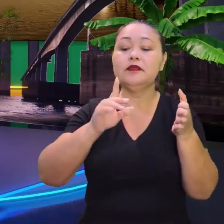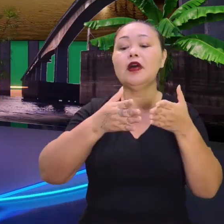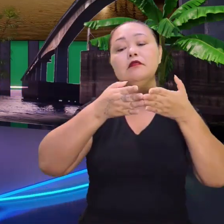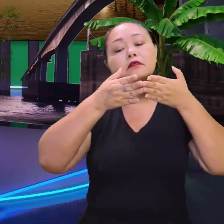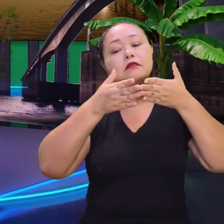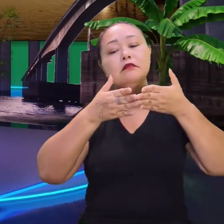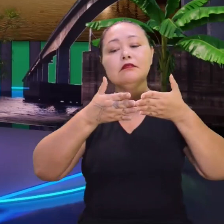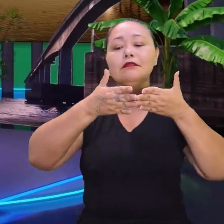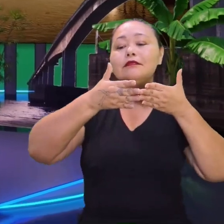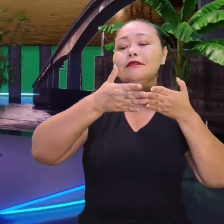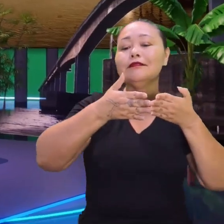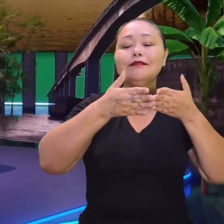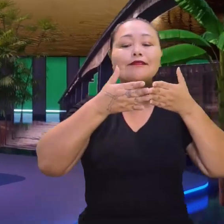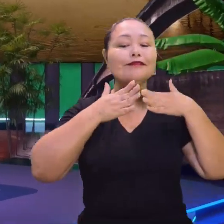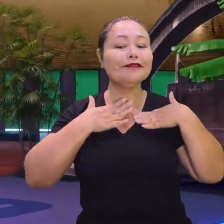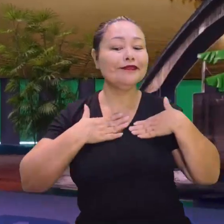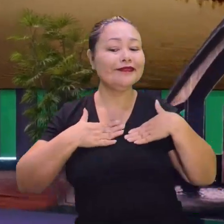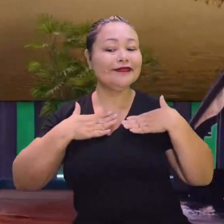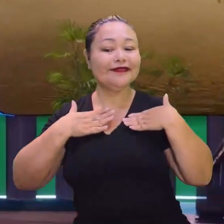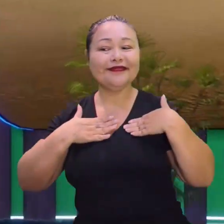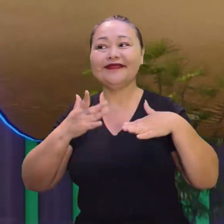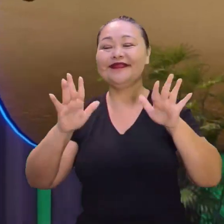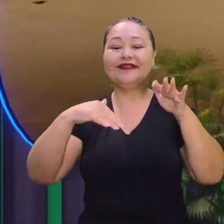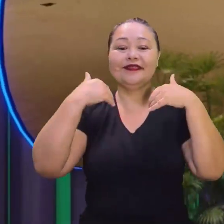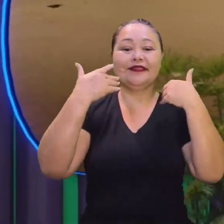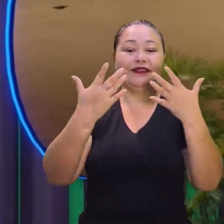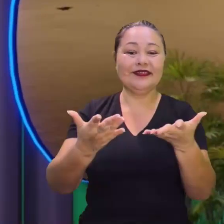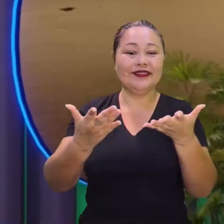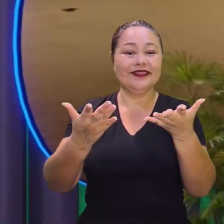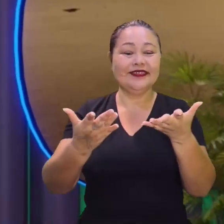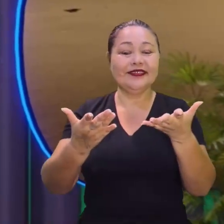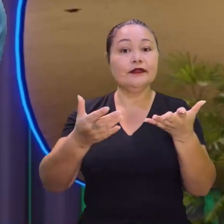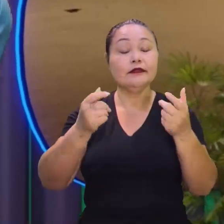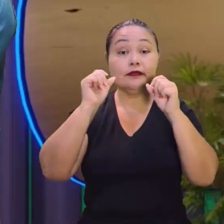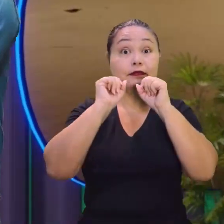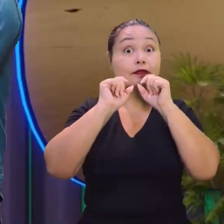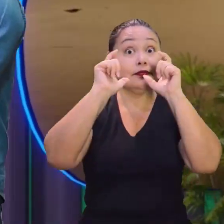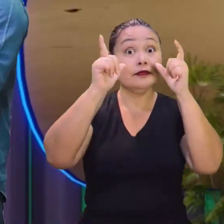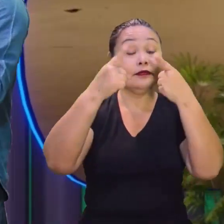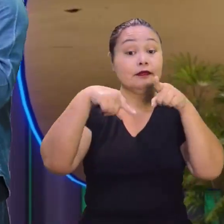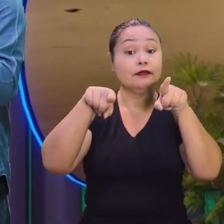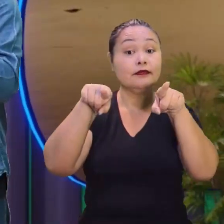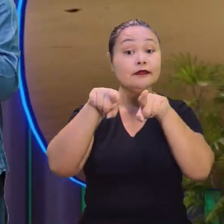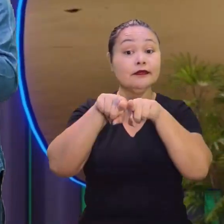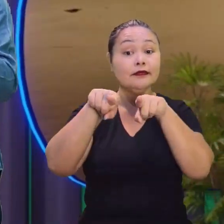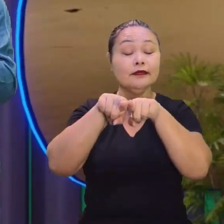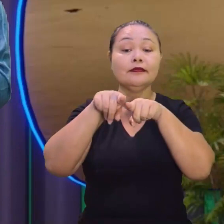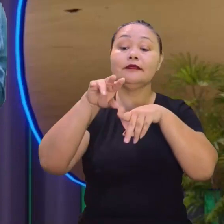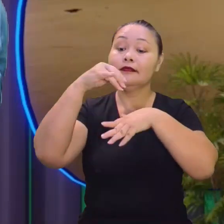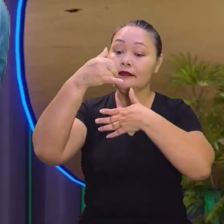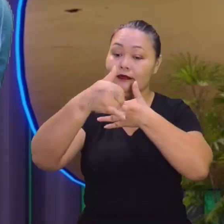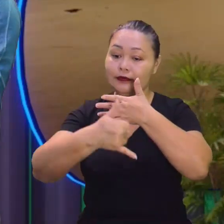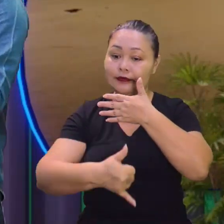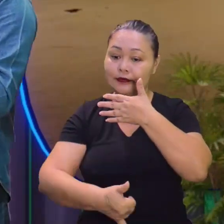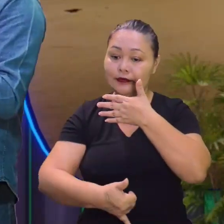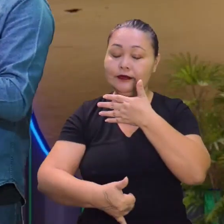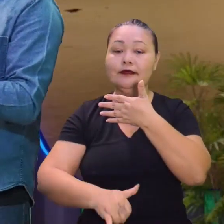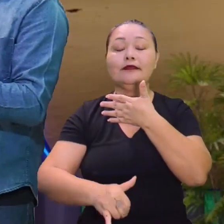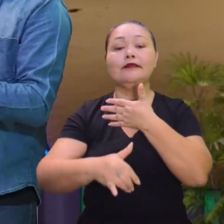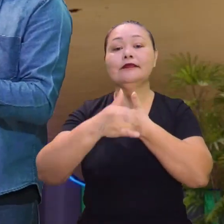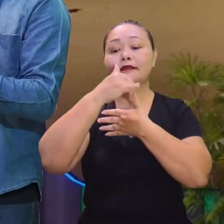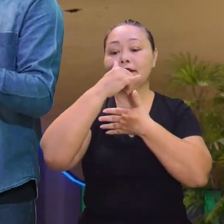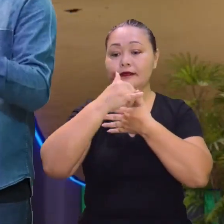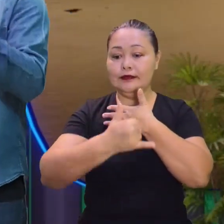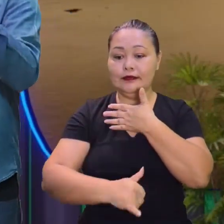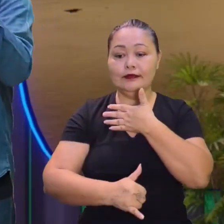pelo barco, vai bacaninha. Então, galera, fique ligado, vamos falar também sobre a questão energética. Muito Não é